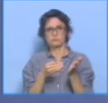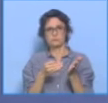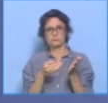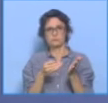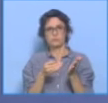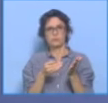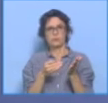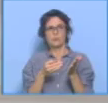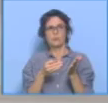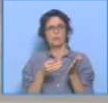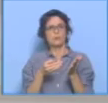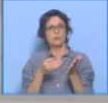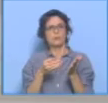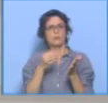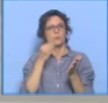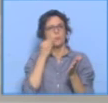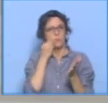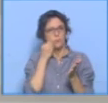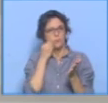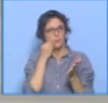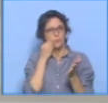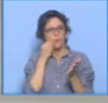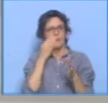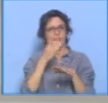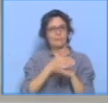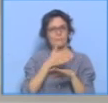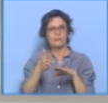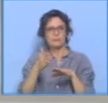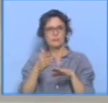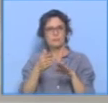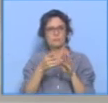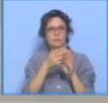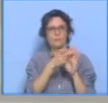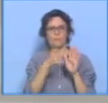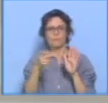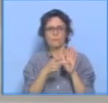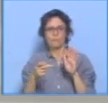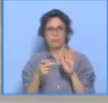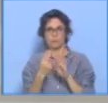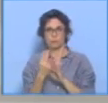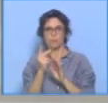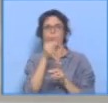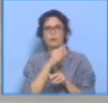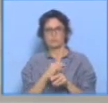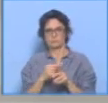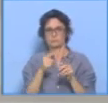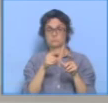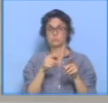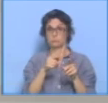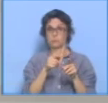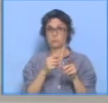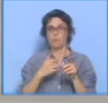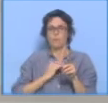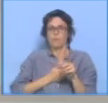Sagradas Escrituras, mas em 2 preceitos, em 2 frases. E estas 2 são: amarás o Senhor